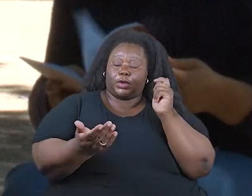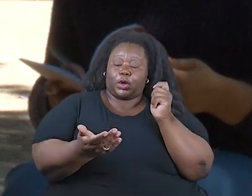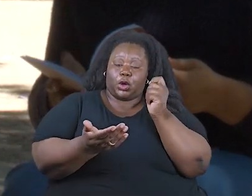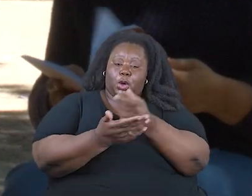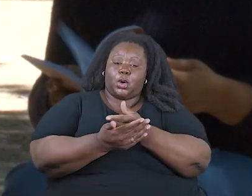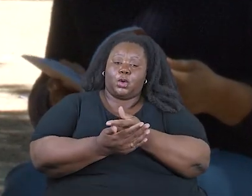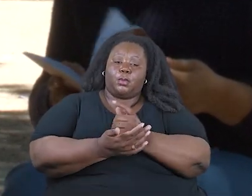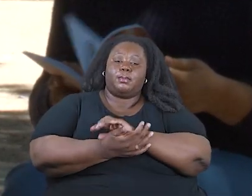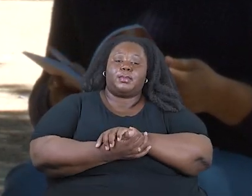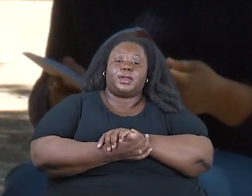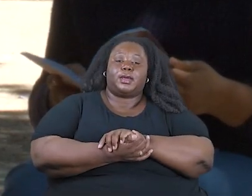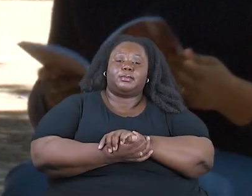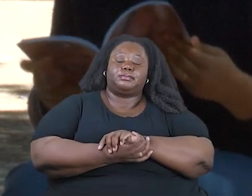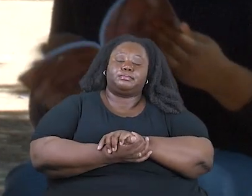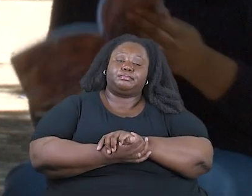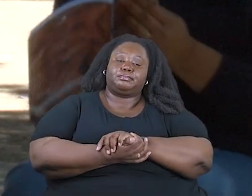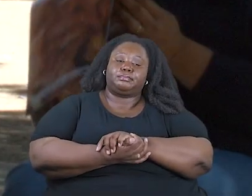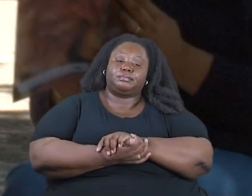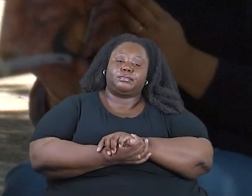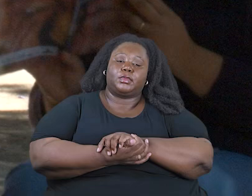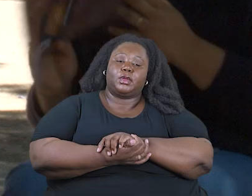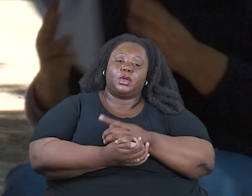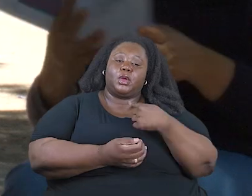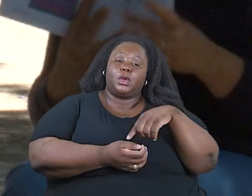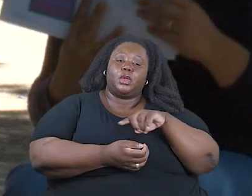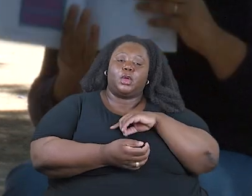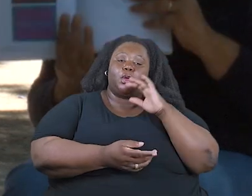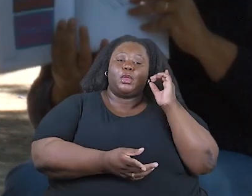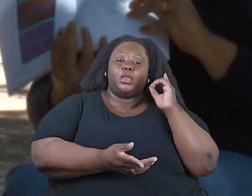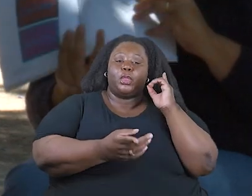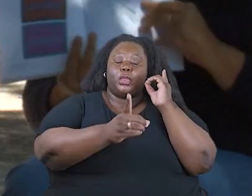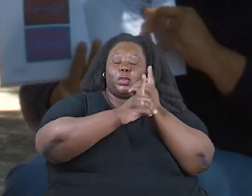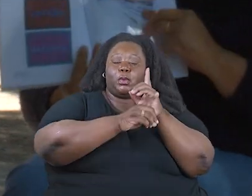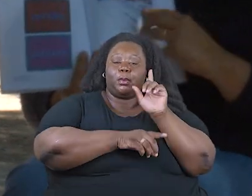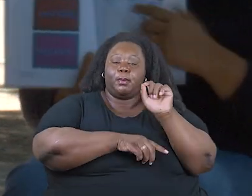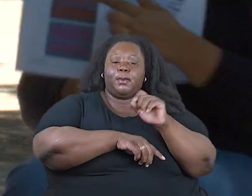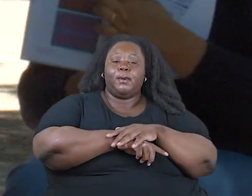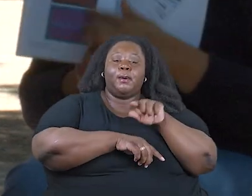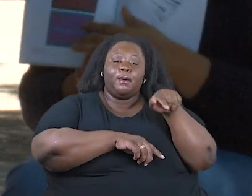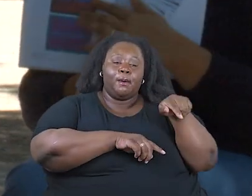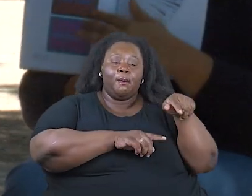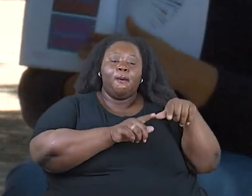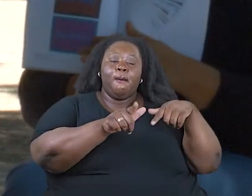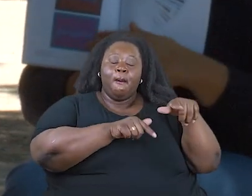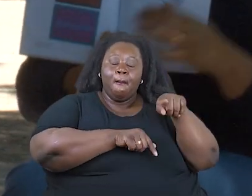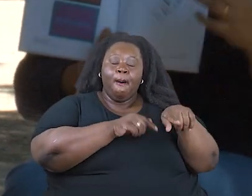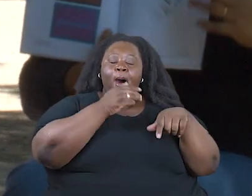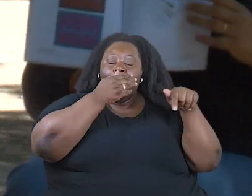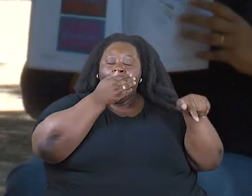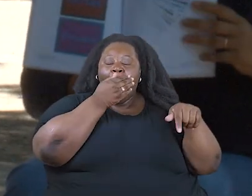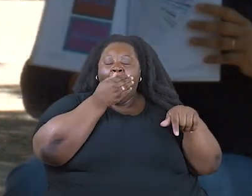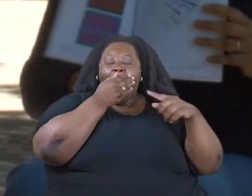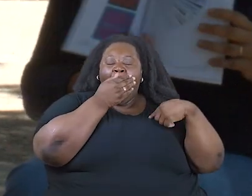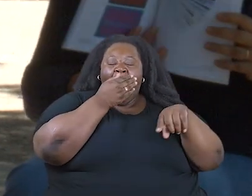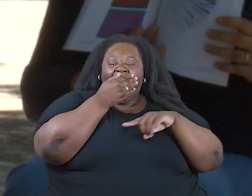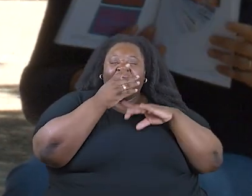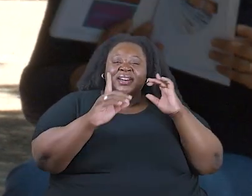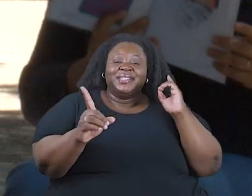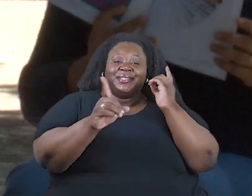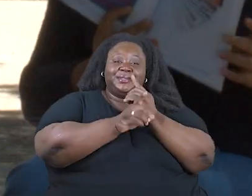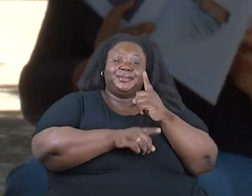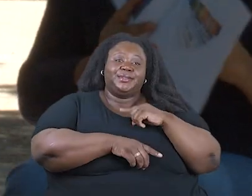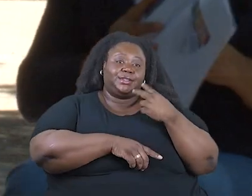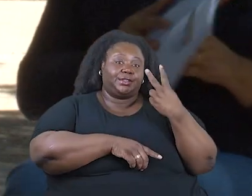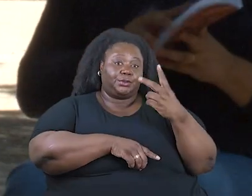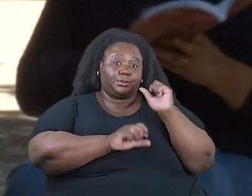com a galeria, a gente descobriu esse trabalho. A gente descobriu que tinha 2 tamanhos que você